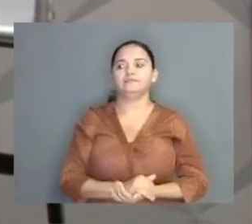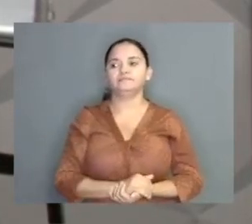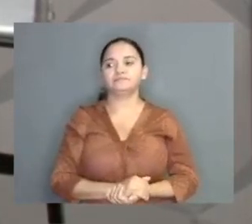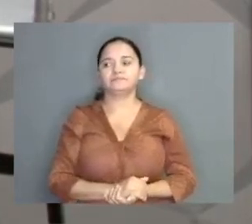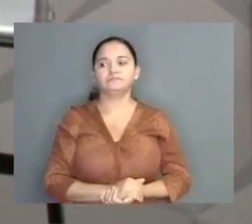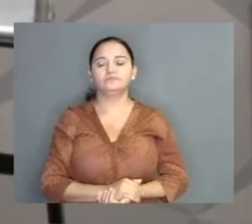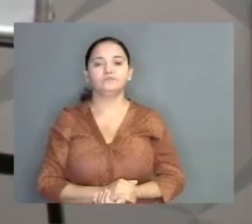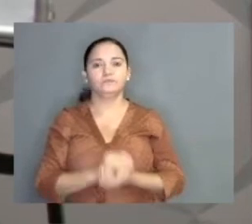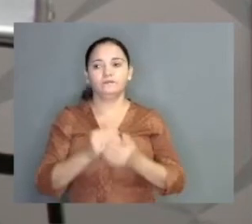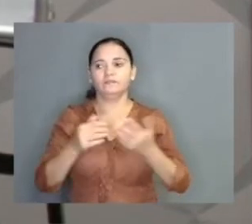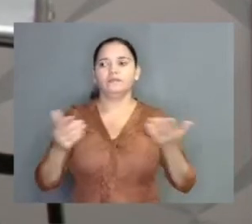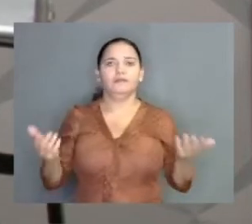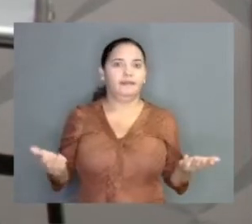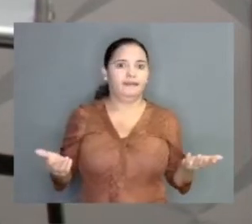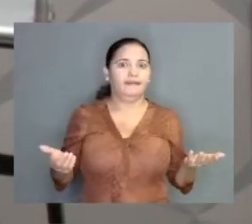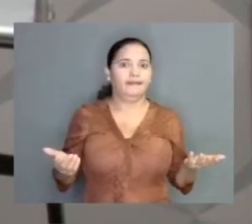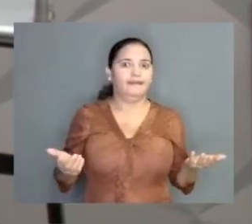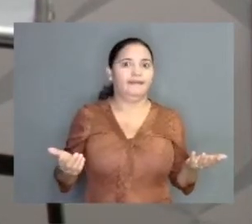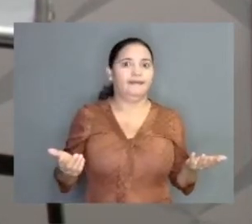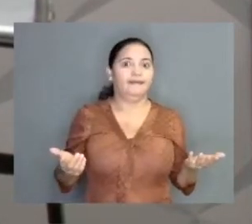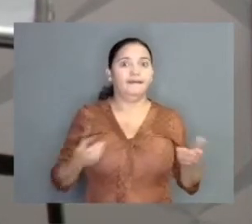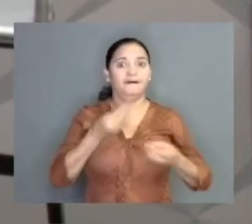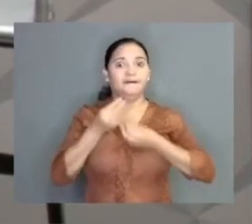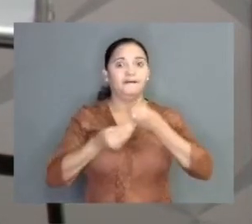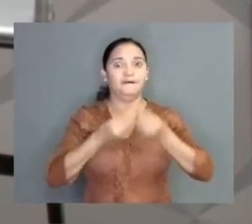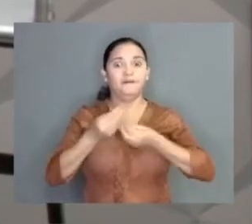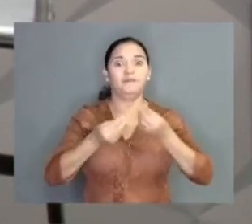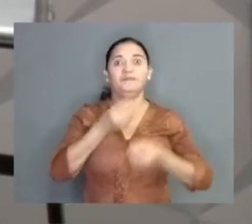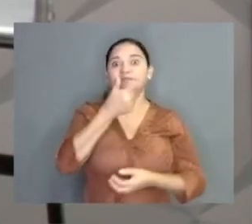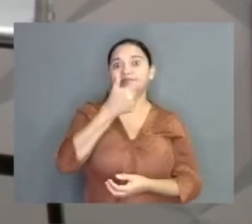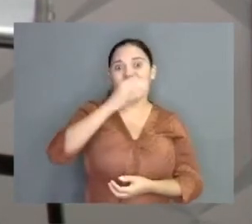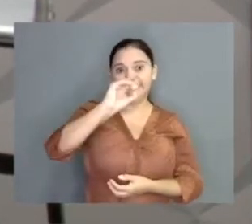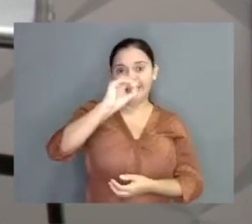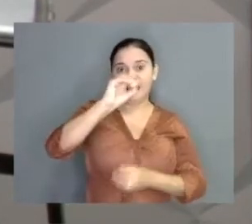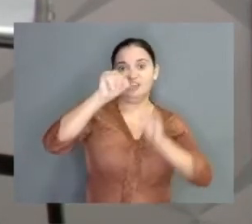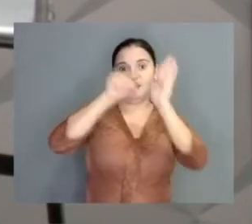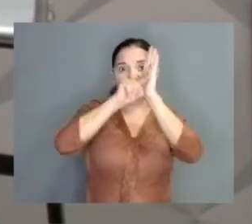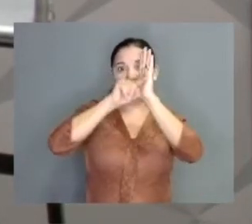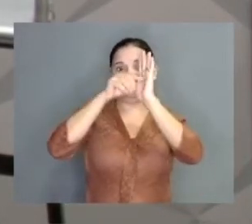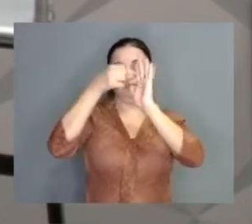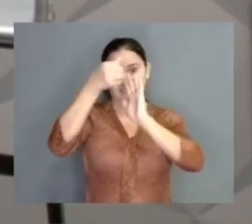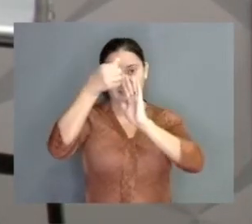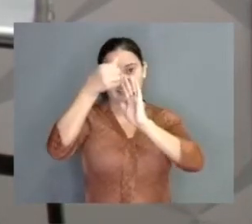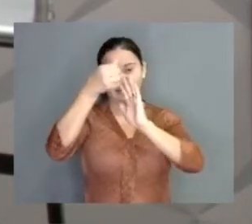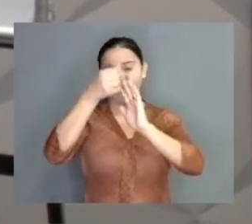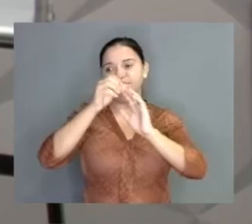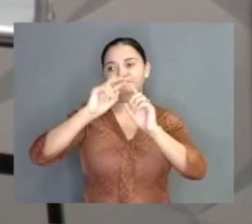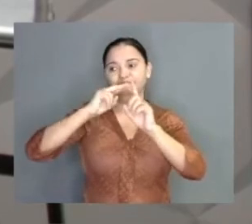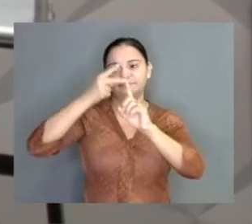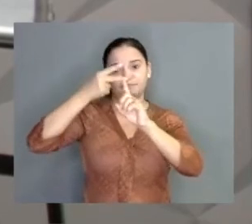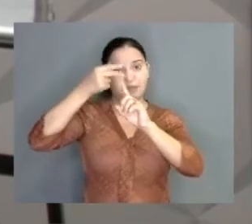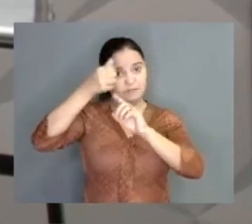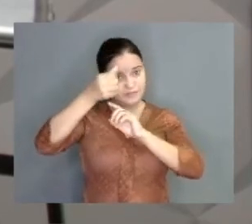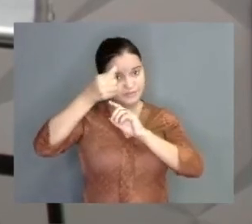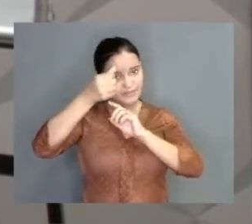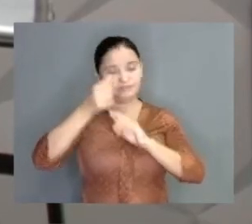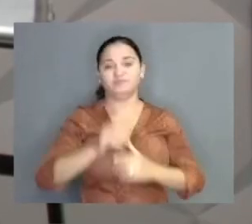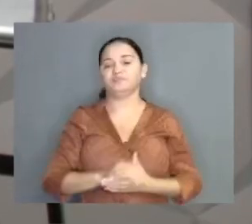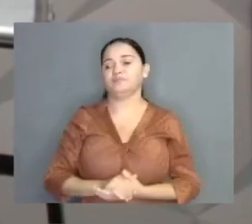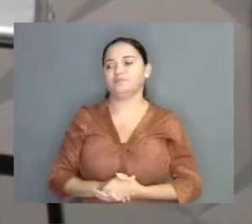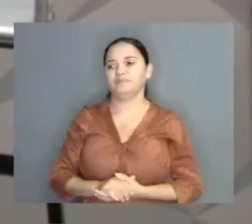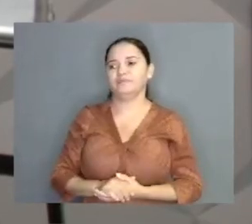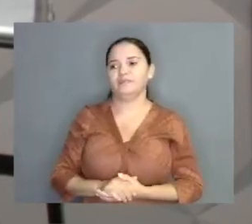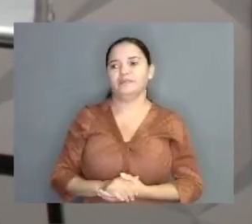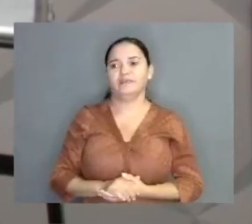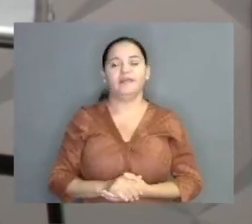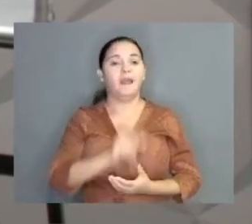Nosso mistério da questão é 10 a menos 6. Sabe o que é que você vai dizer? Professor, passe